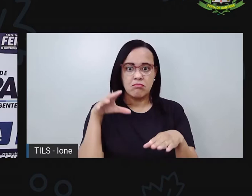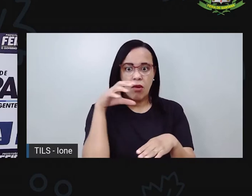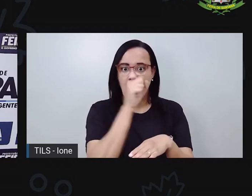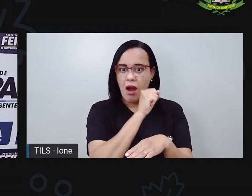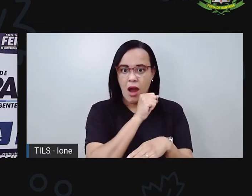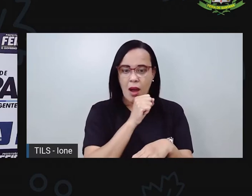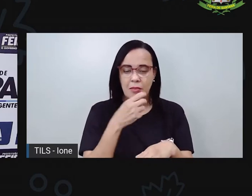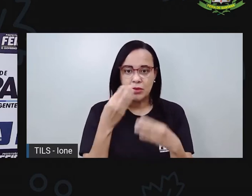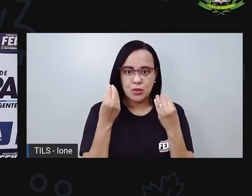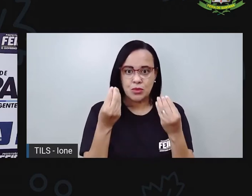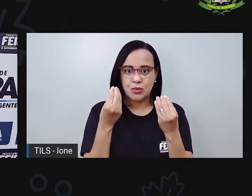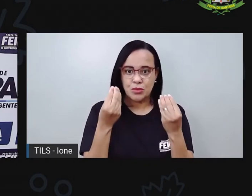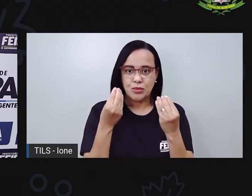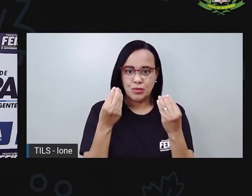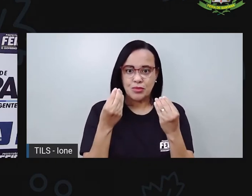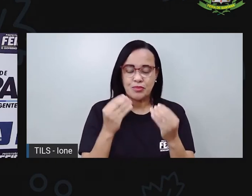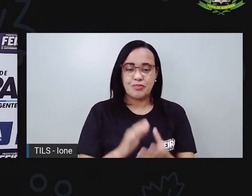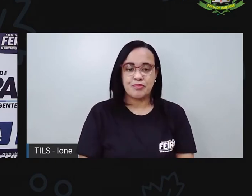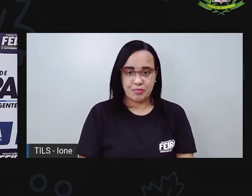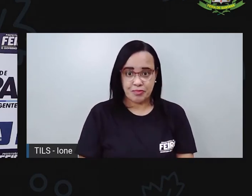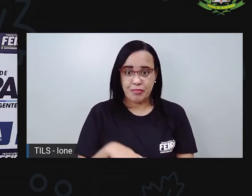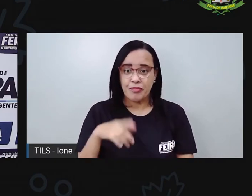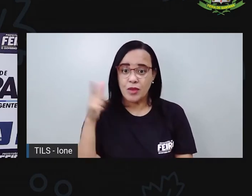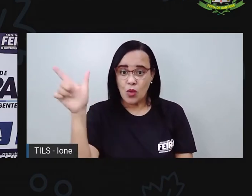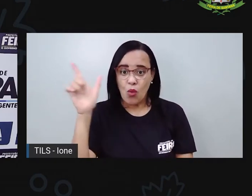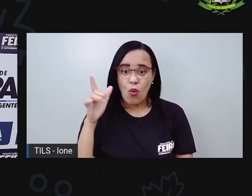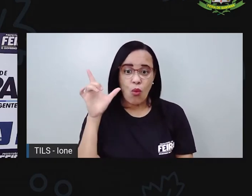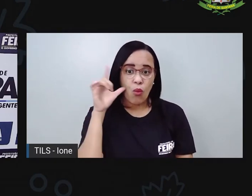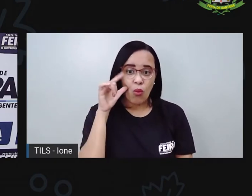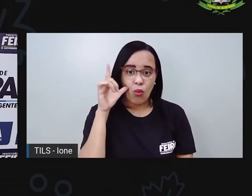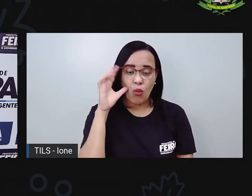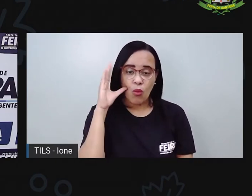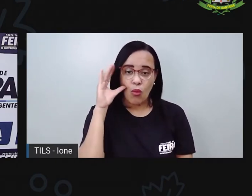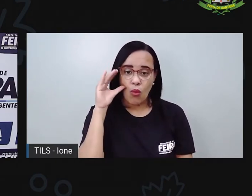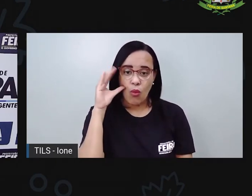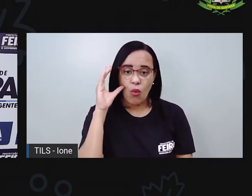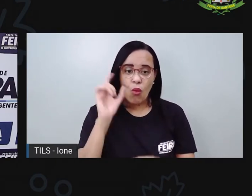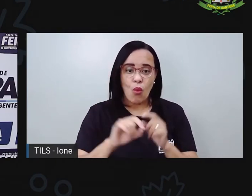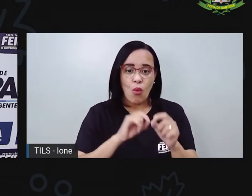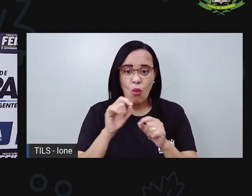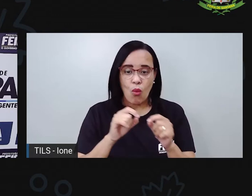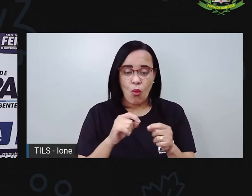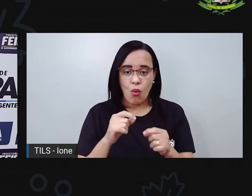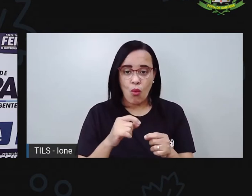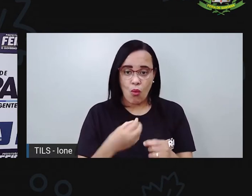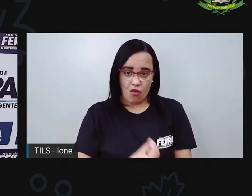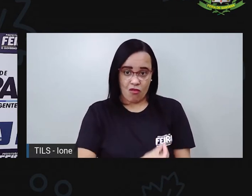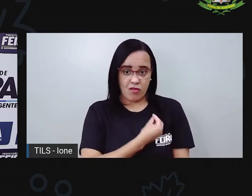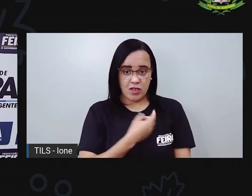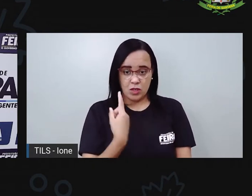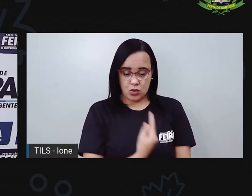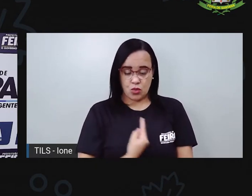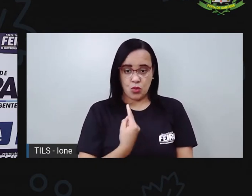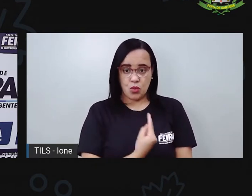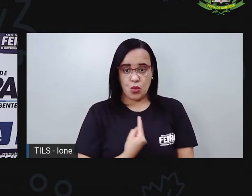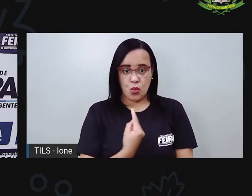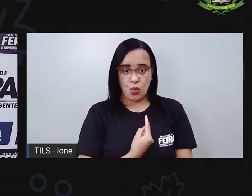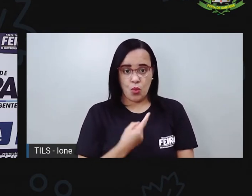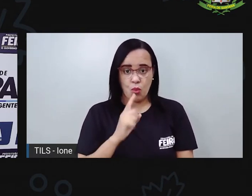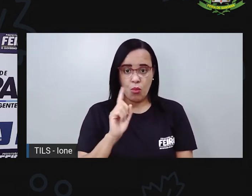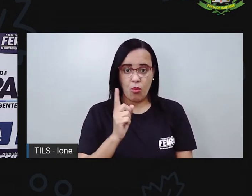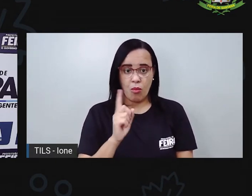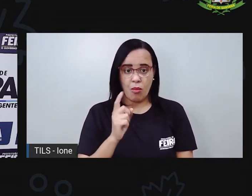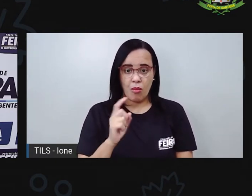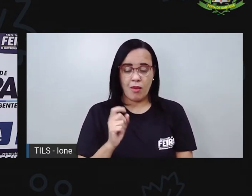já se viu isso e outra curiosidade do jacaré eles não virem sozinhos eles gostam de viver